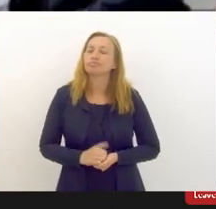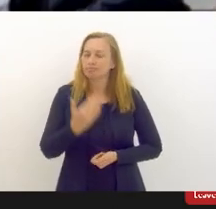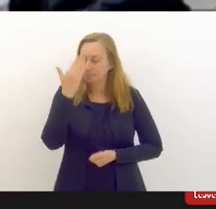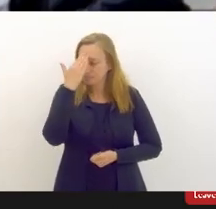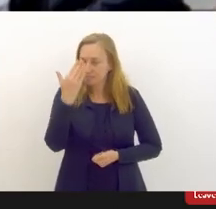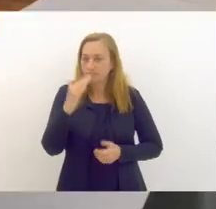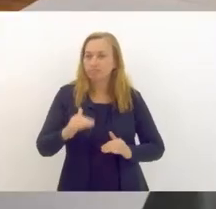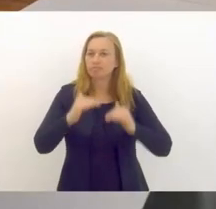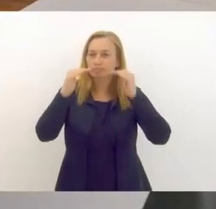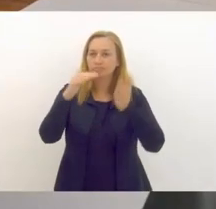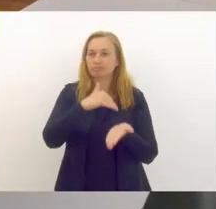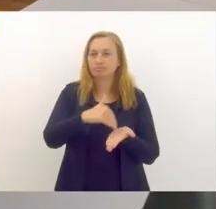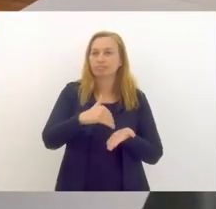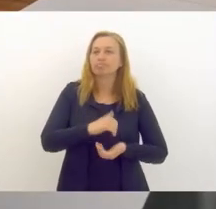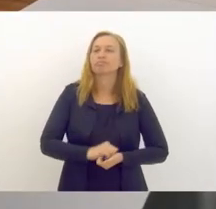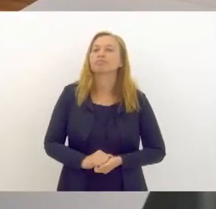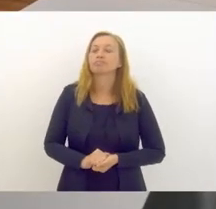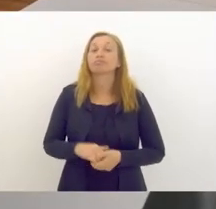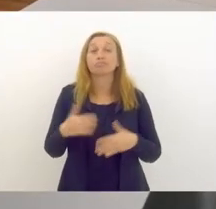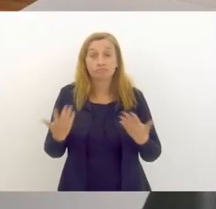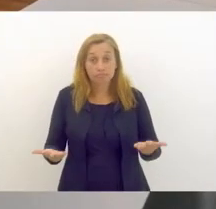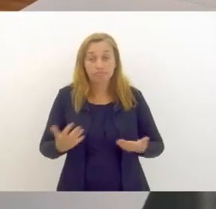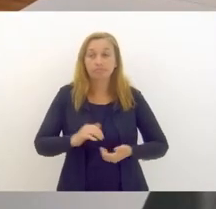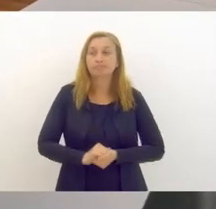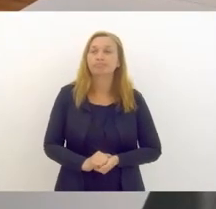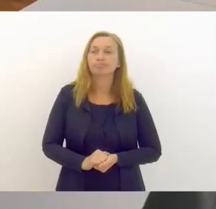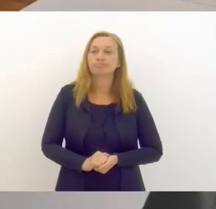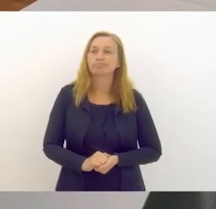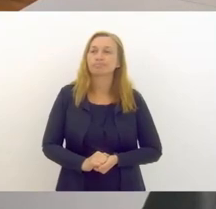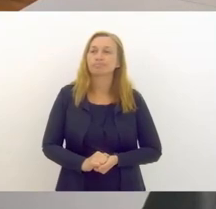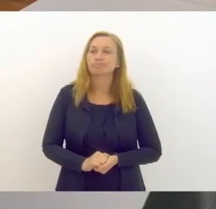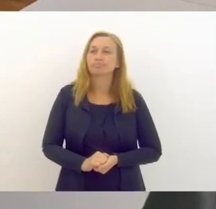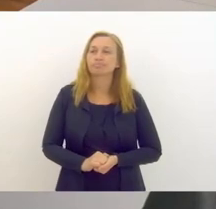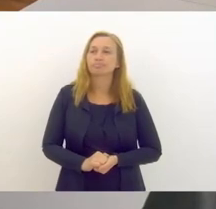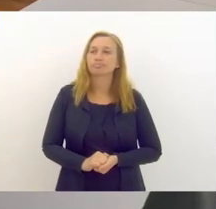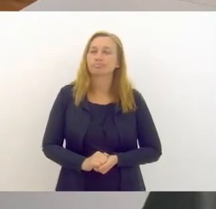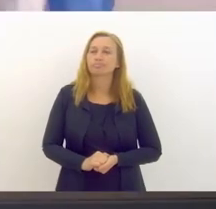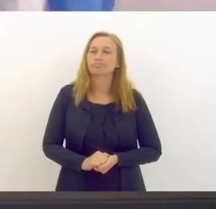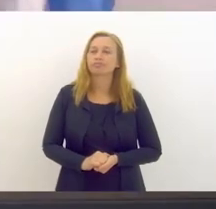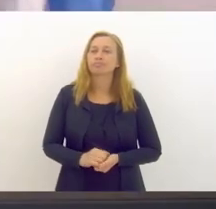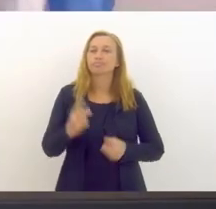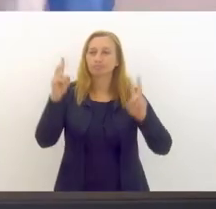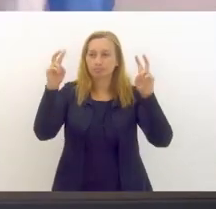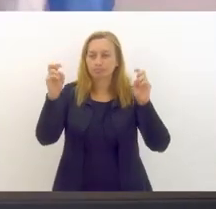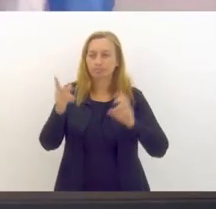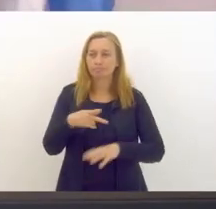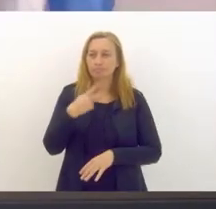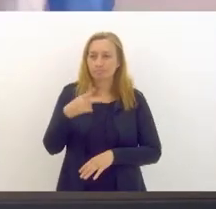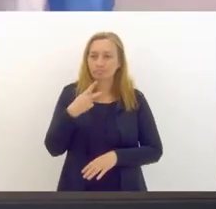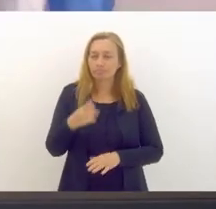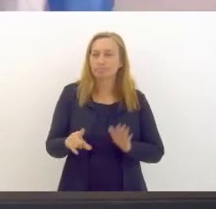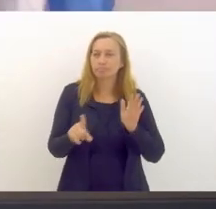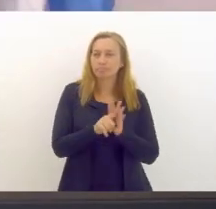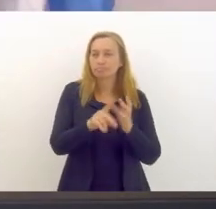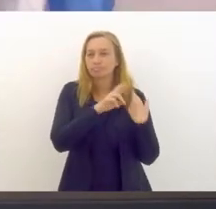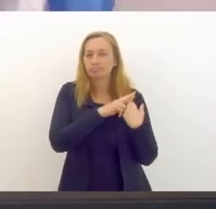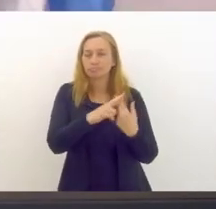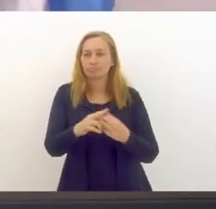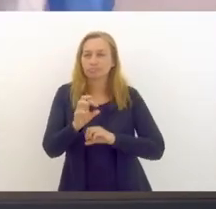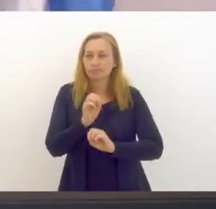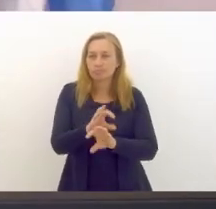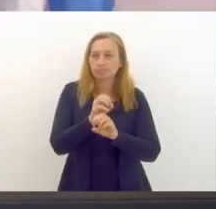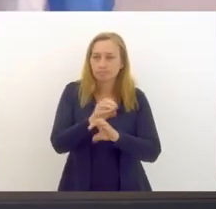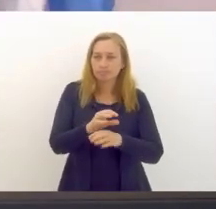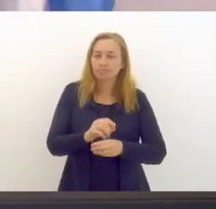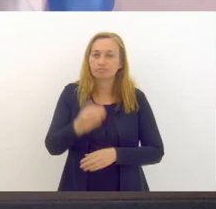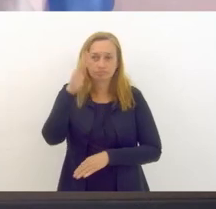Obrigado, subsecretário. Então, considerando que, no que diz respeito ao nosso tema da Lei de Responsabilidade Educacional,